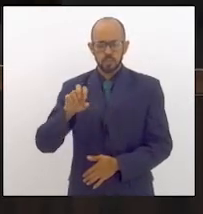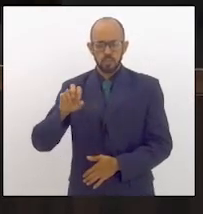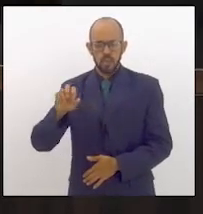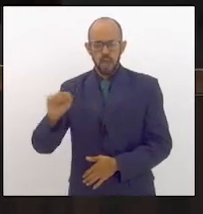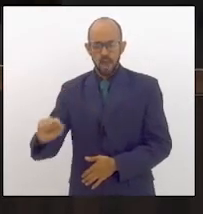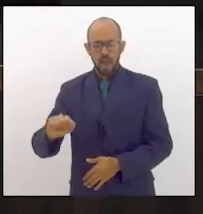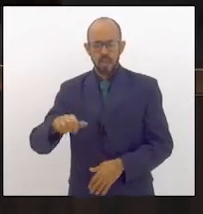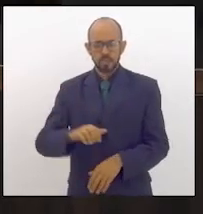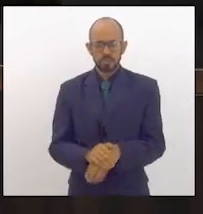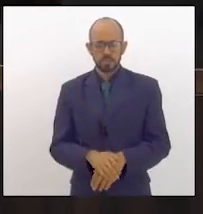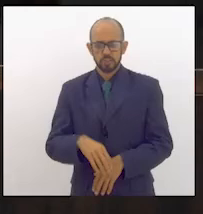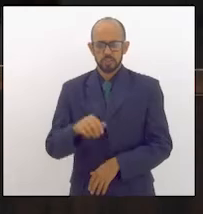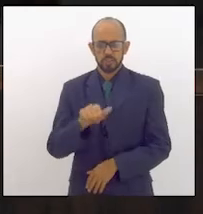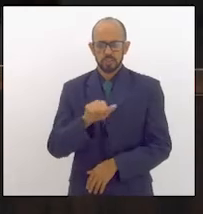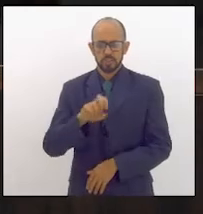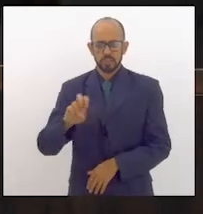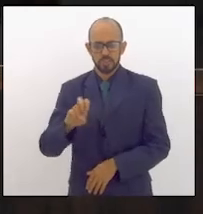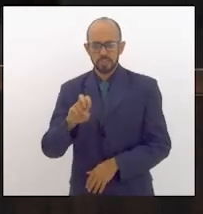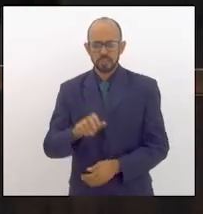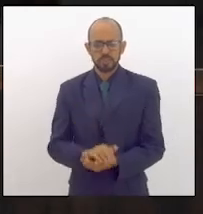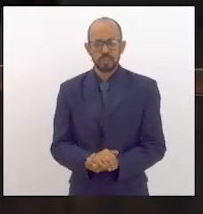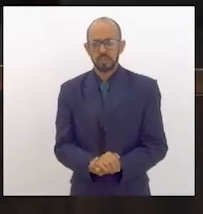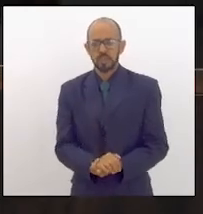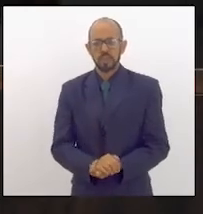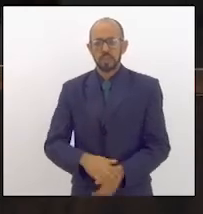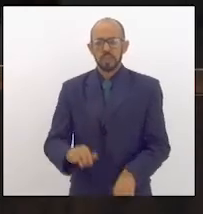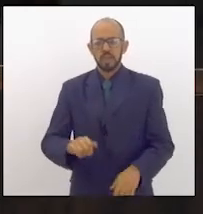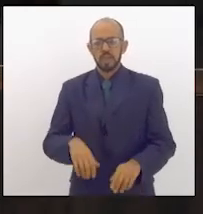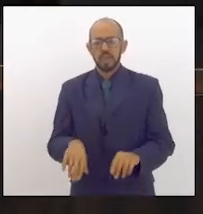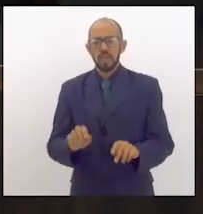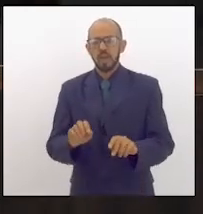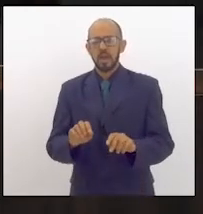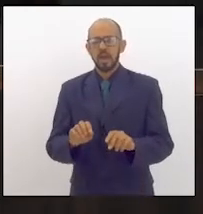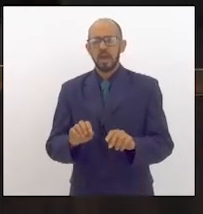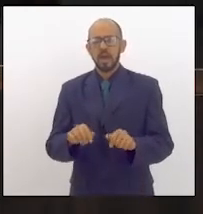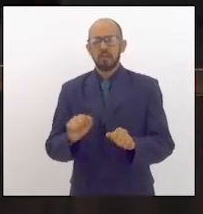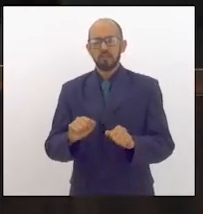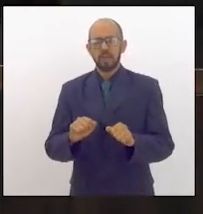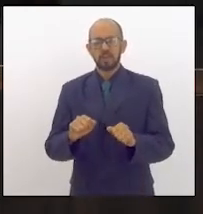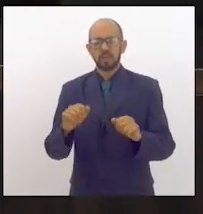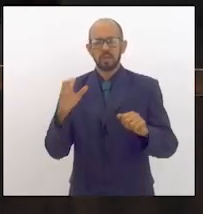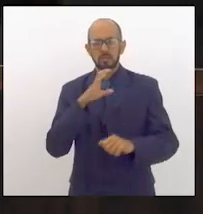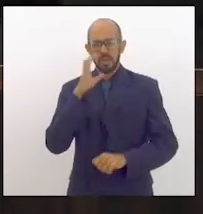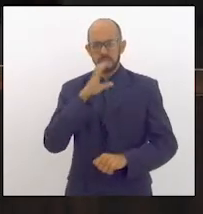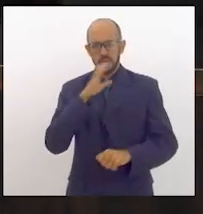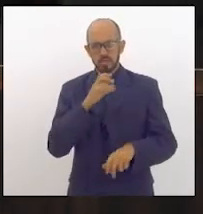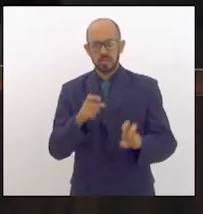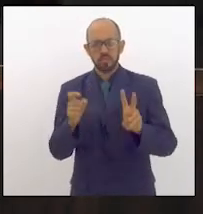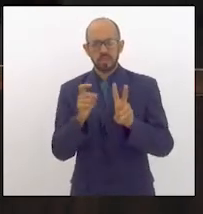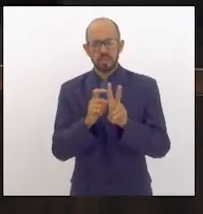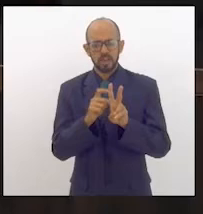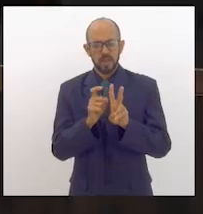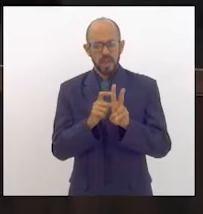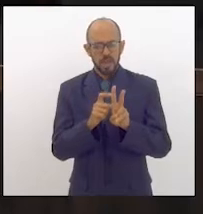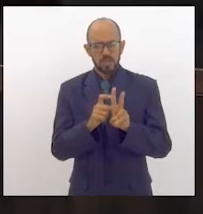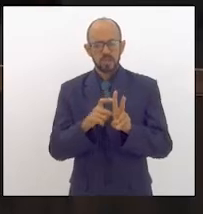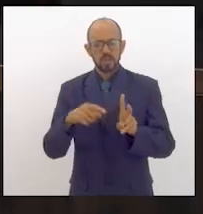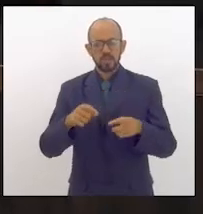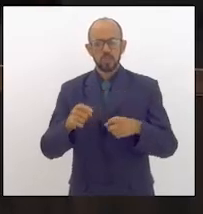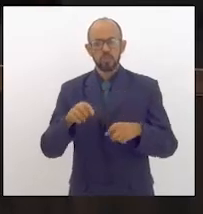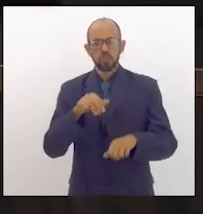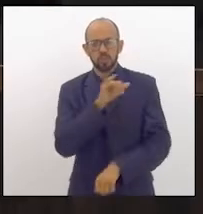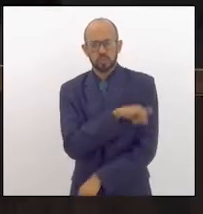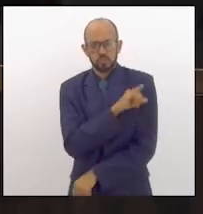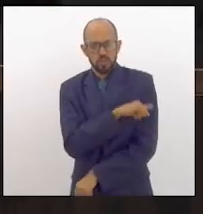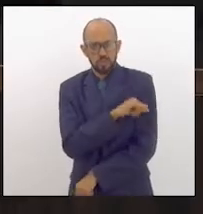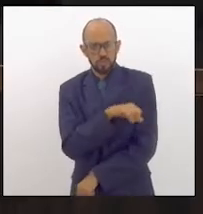que autoriza a criação do serviço móvel de atendimento de urgência e emergência veterinária no Rio de Janeiro Samu